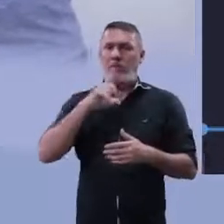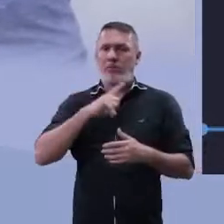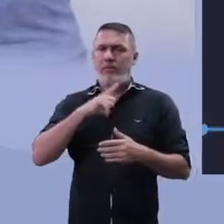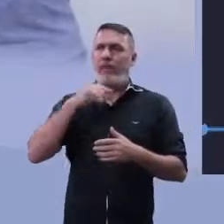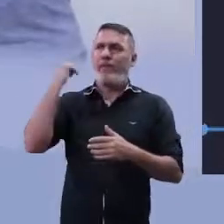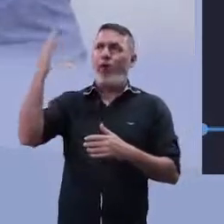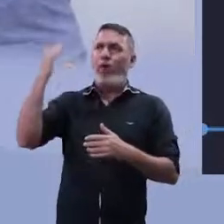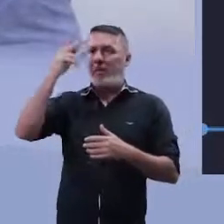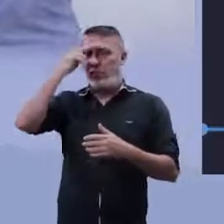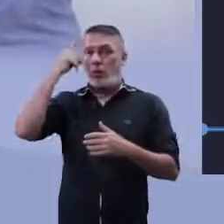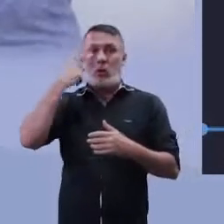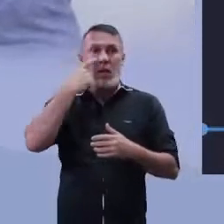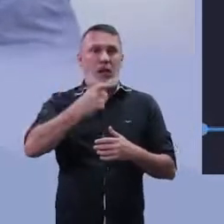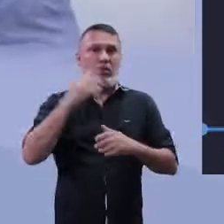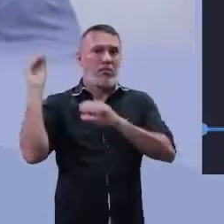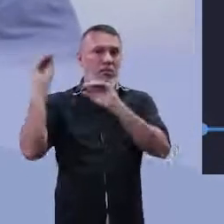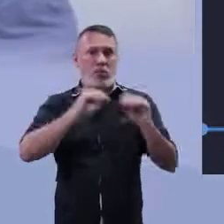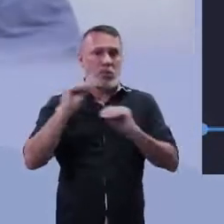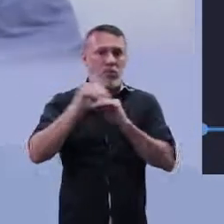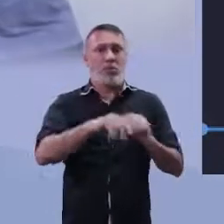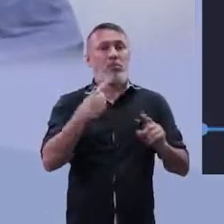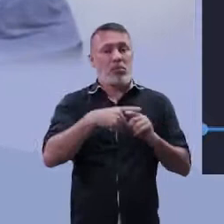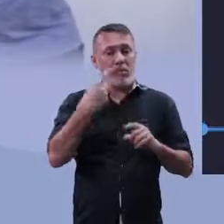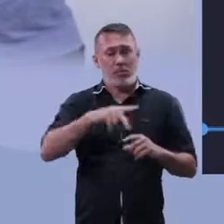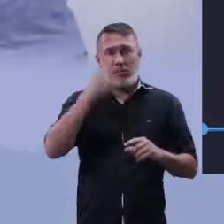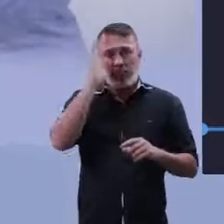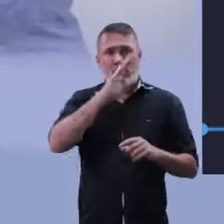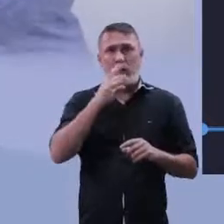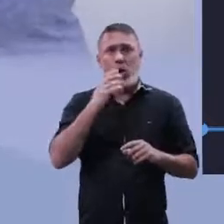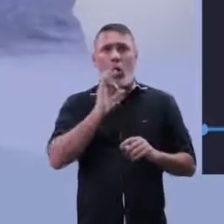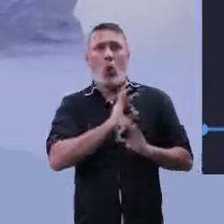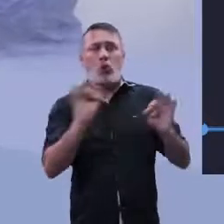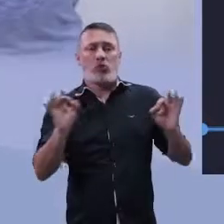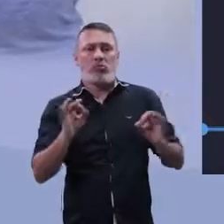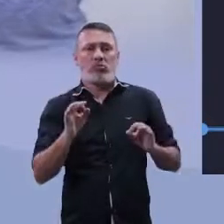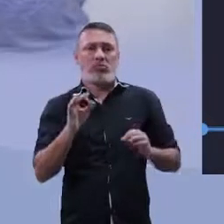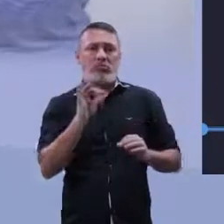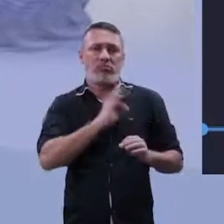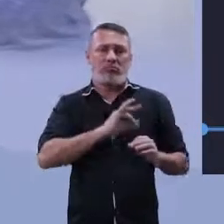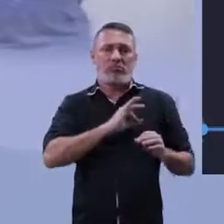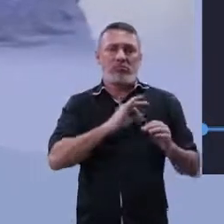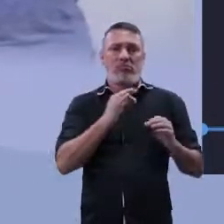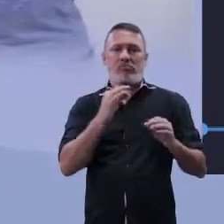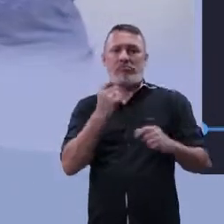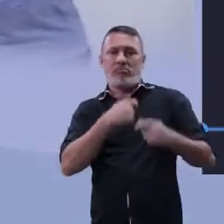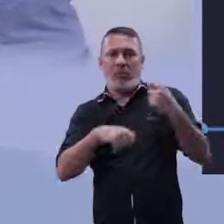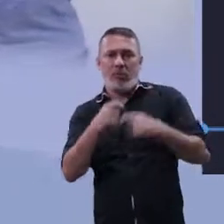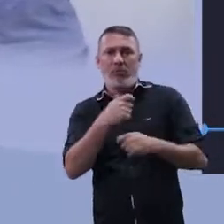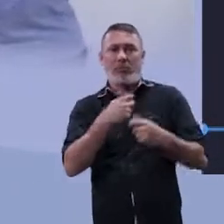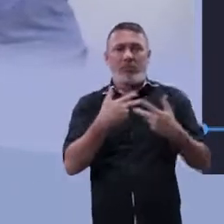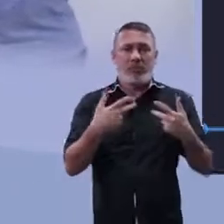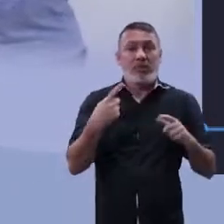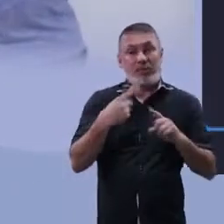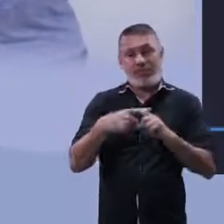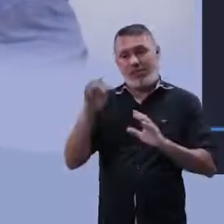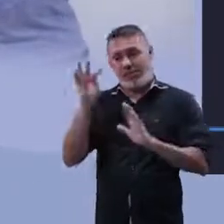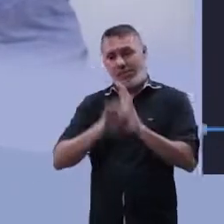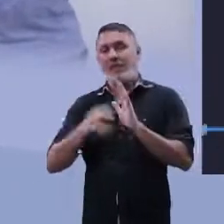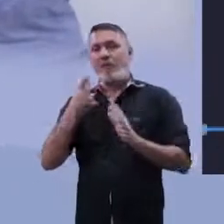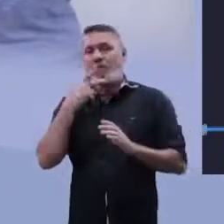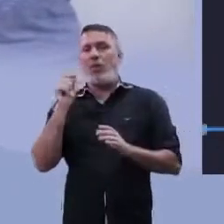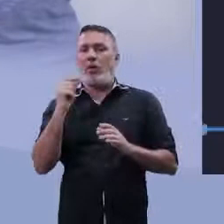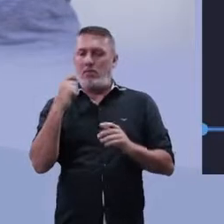imigrantes devido à sua excelente, né, situação econômica. O texto diz que deve, né, interferir para evitar